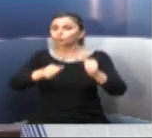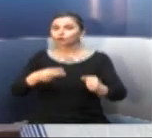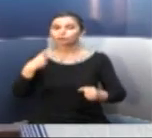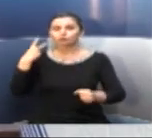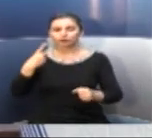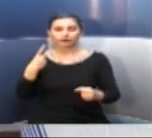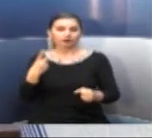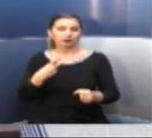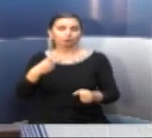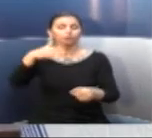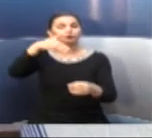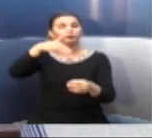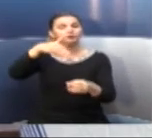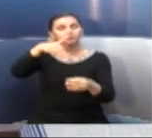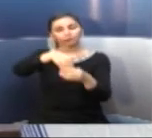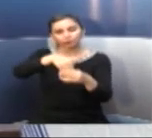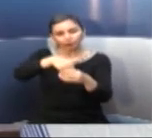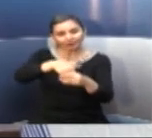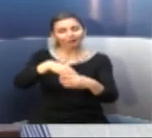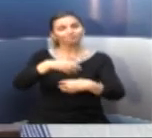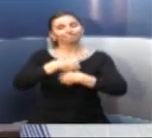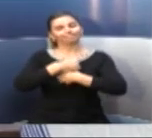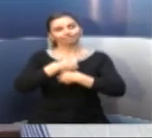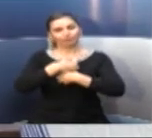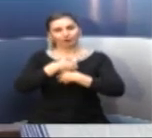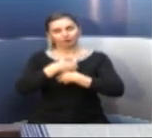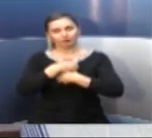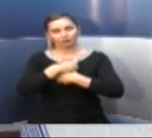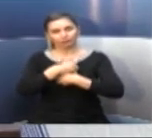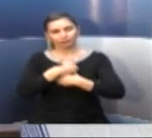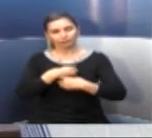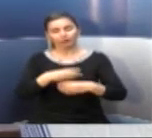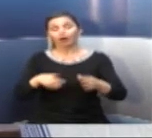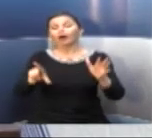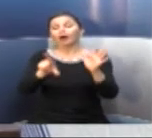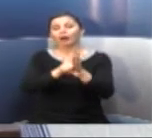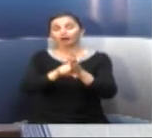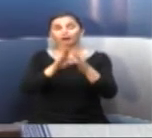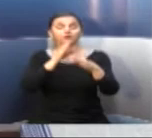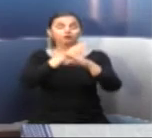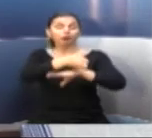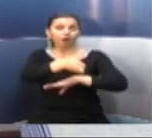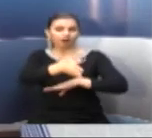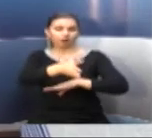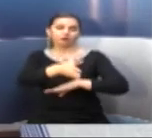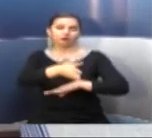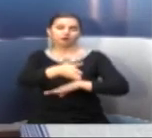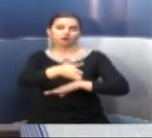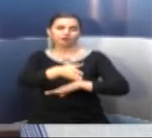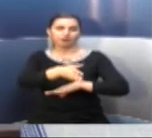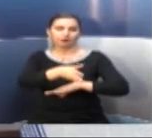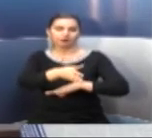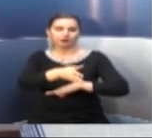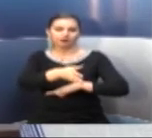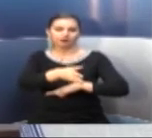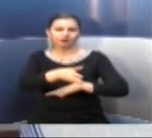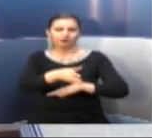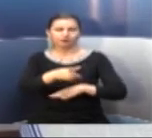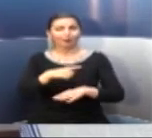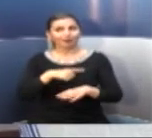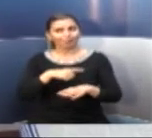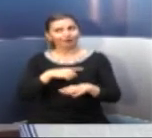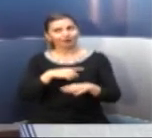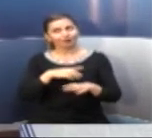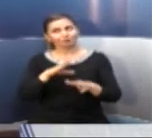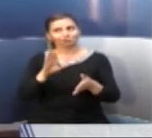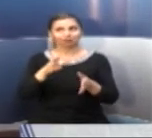foram sensíveis a essa casa, votaram. Esse projeto, essa lei que foi aprovada, está com um veto em parte dela, mas não